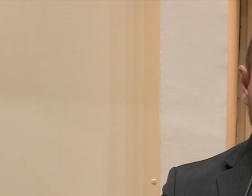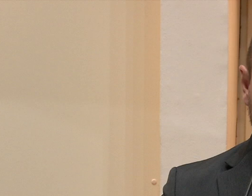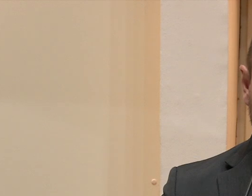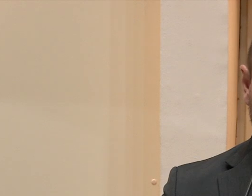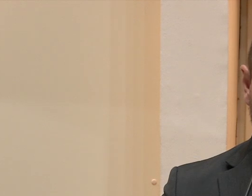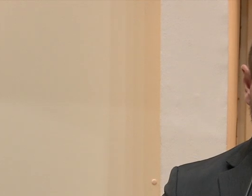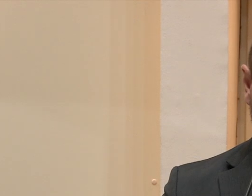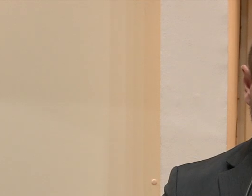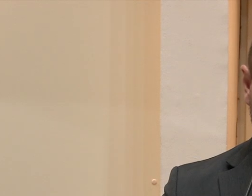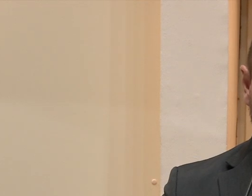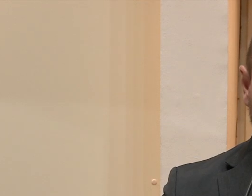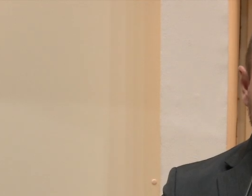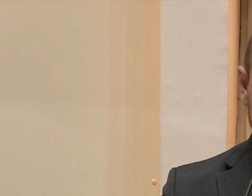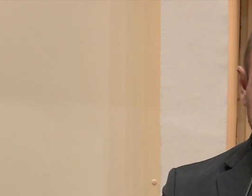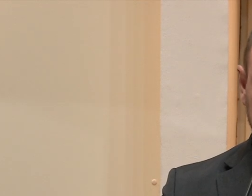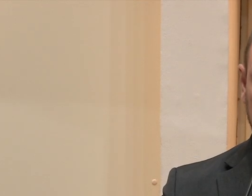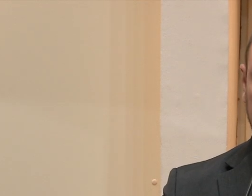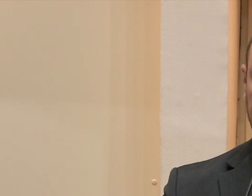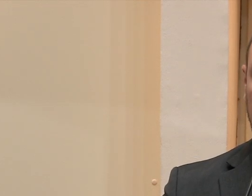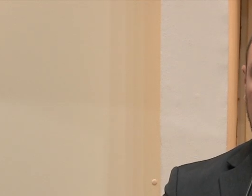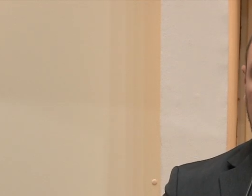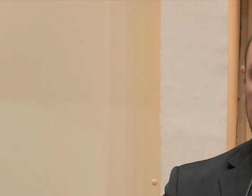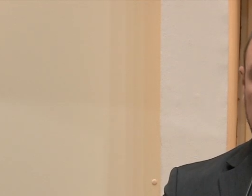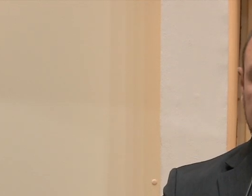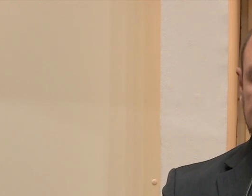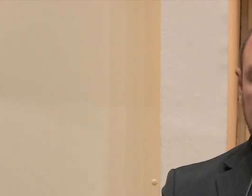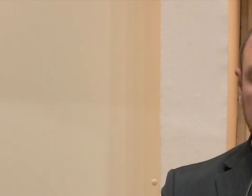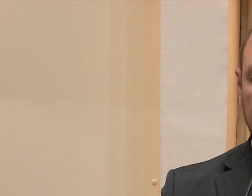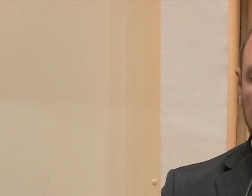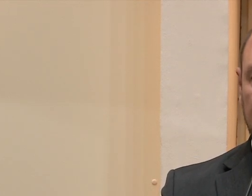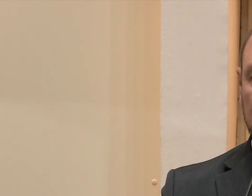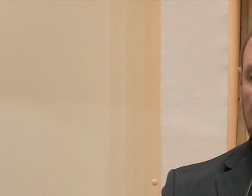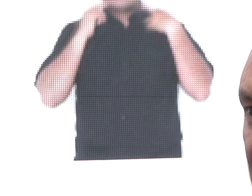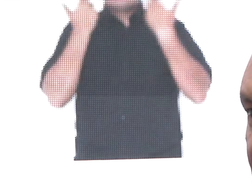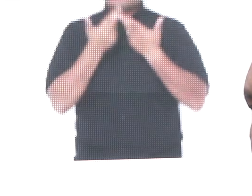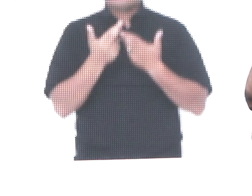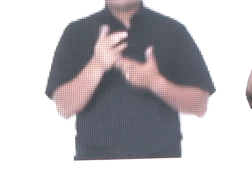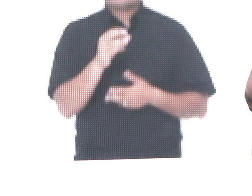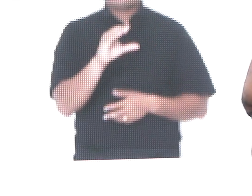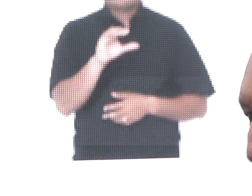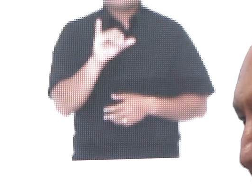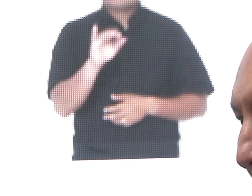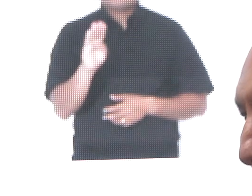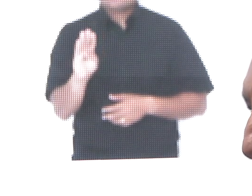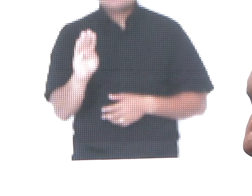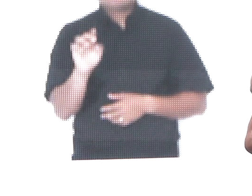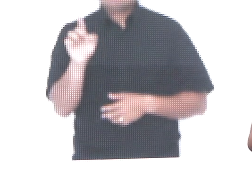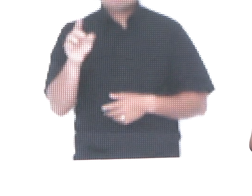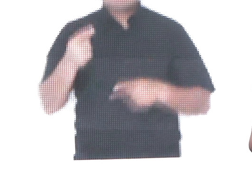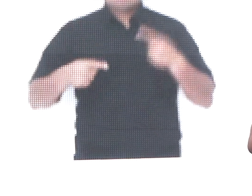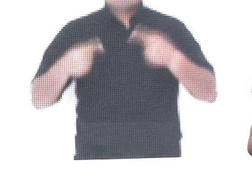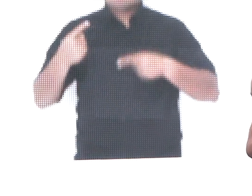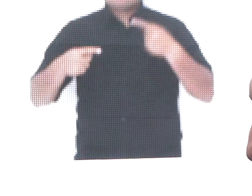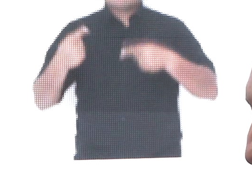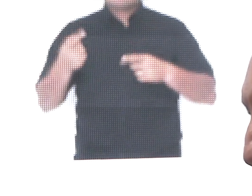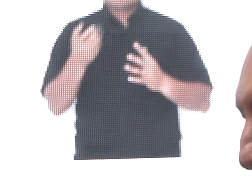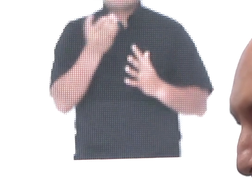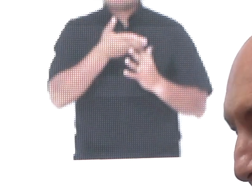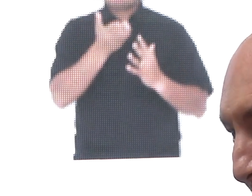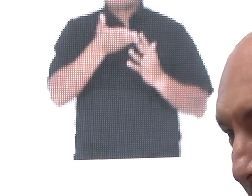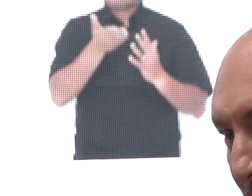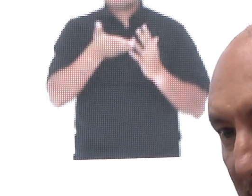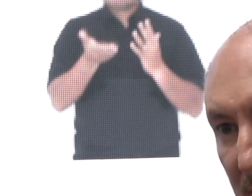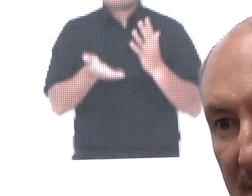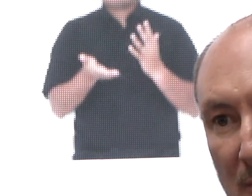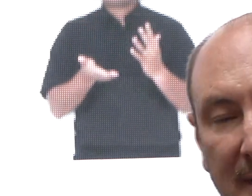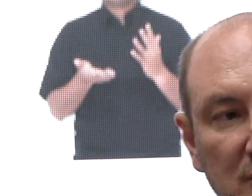o presidente da Assembleia Legislativa Deputado Mauro de Nadal recebe na próxima quinta-feira dia dez de Junho a partir